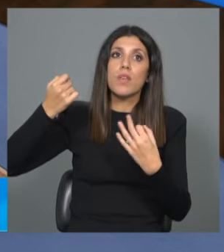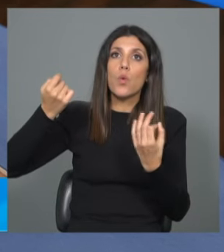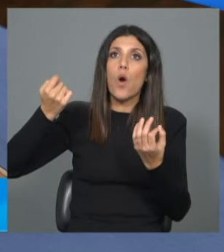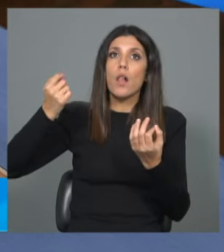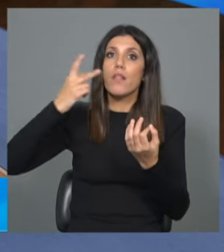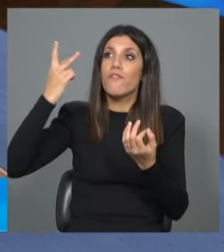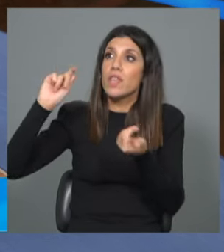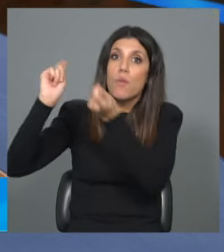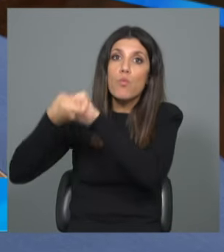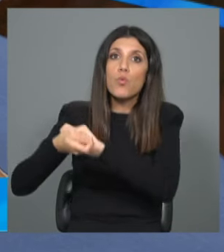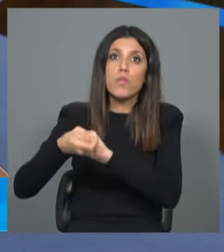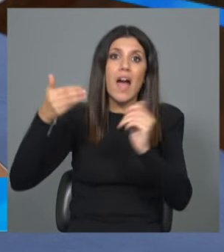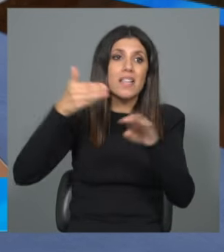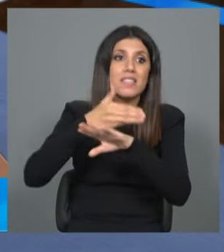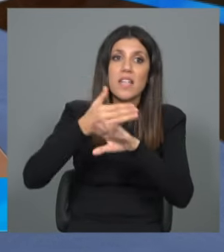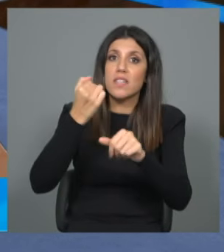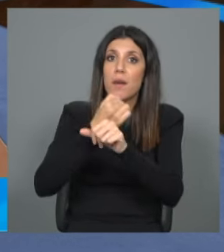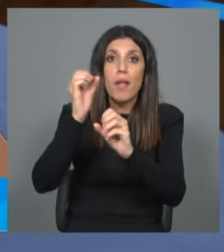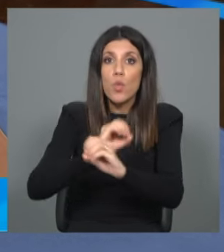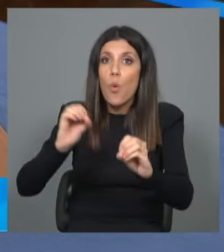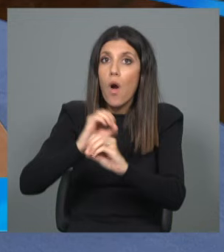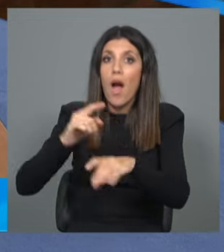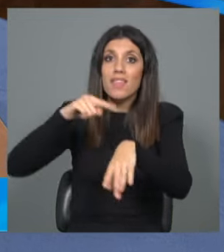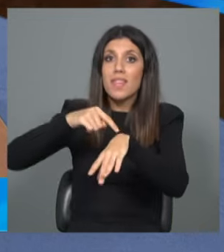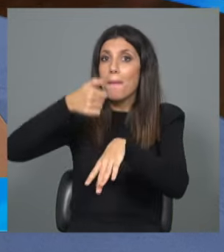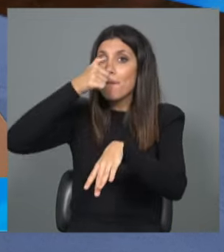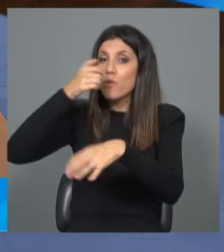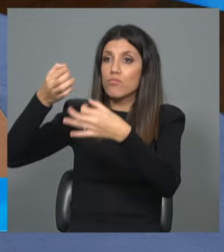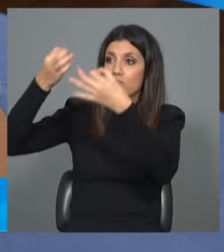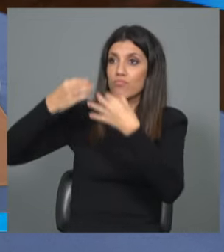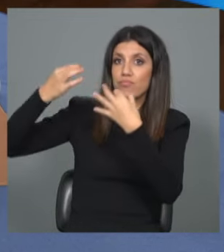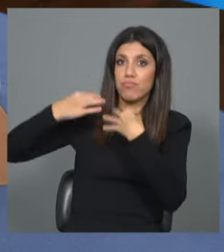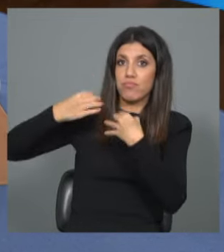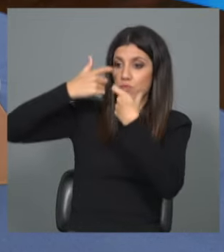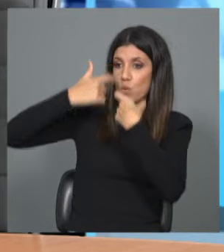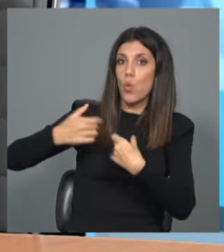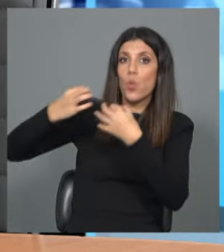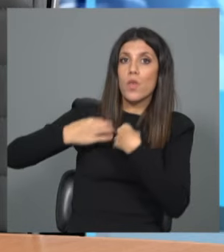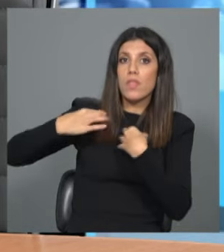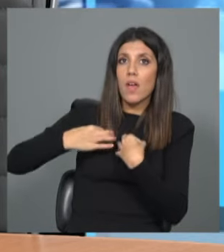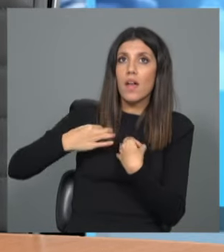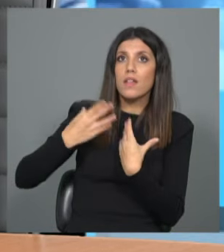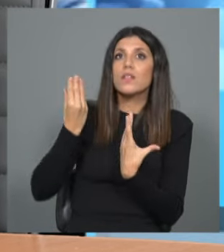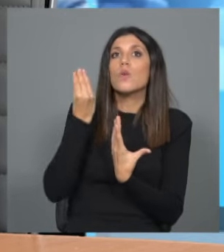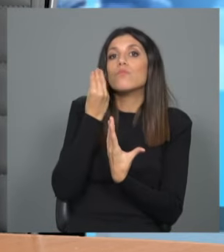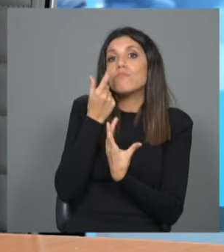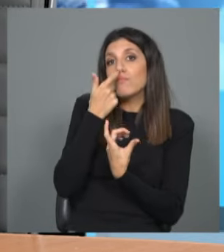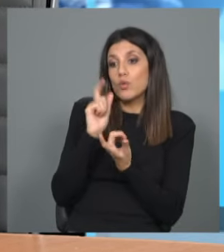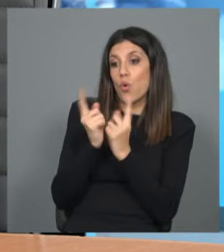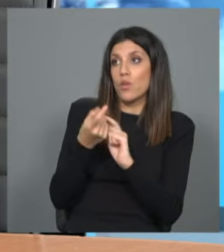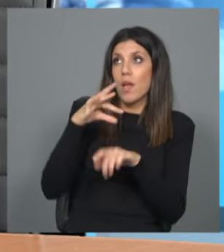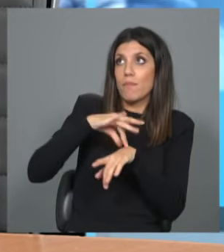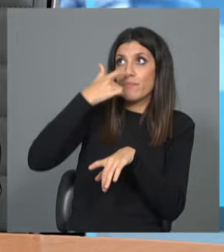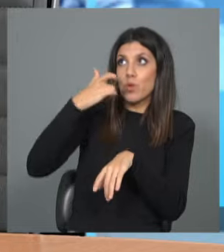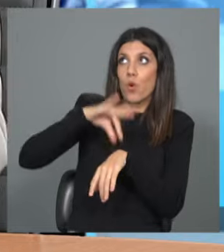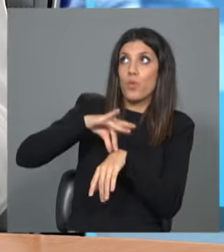que a sua carreira não vai ser afetada por causa desta decisão de cuidar, então como é que alguém não se vai sentir um fardo?